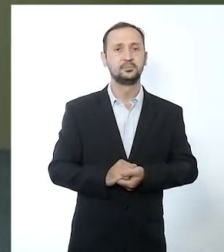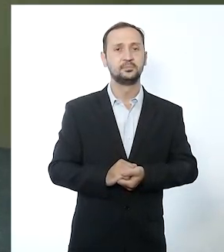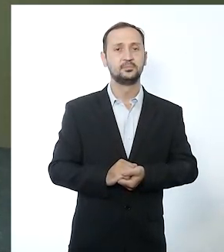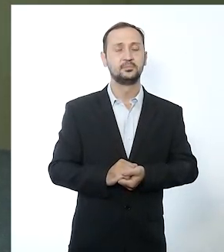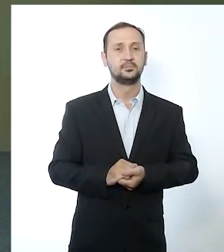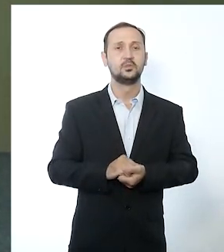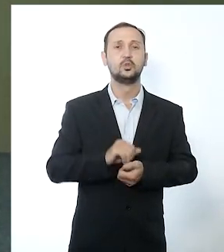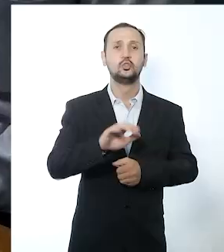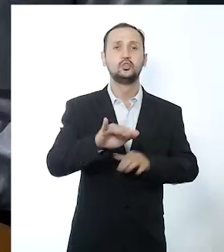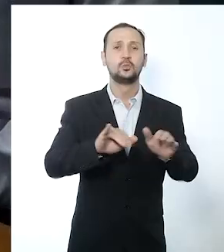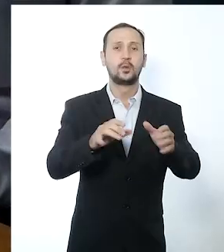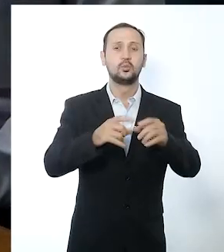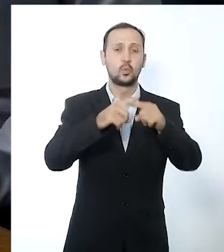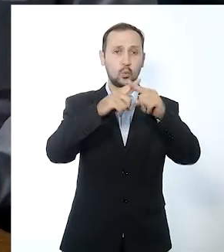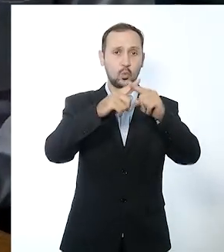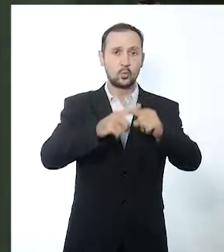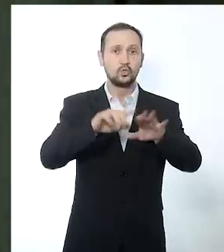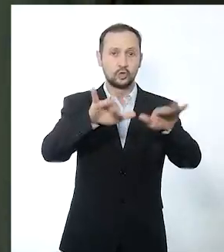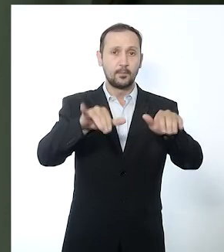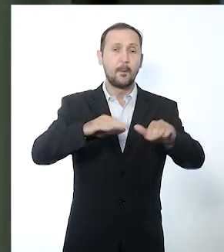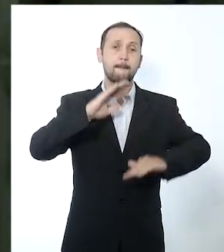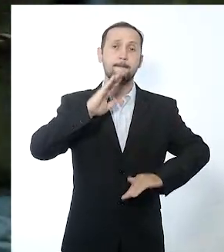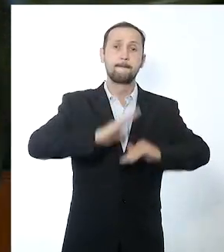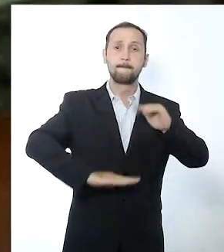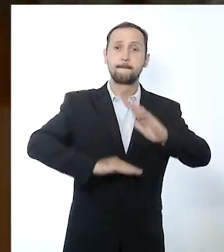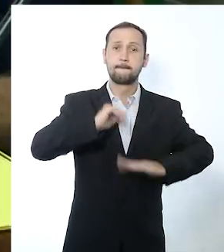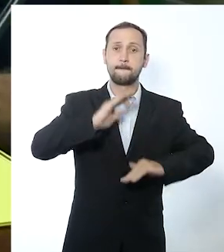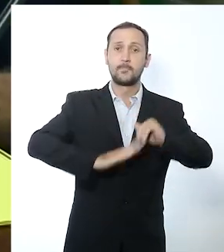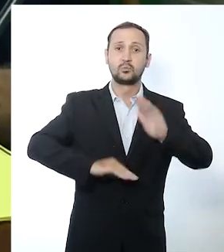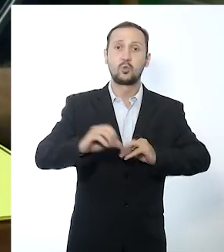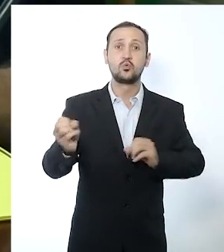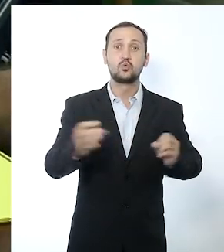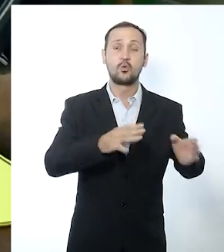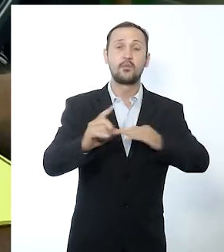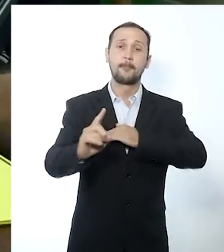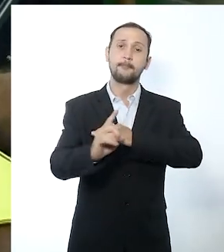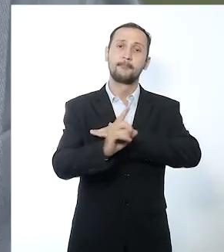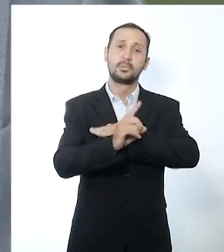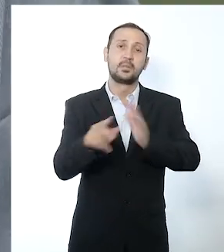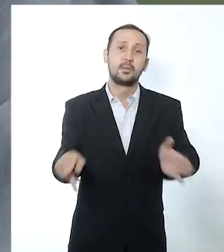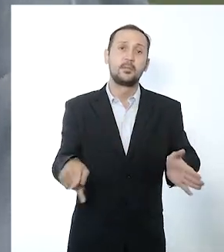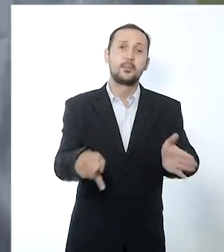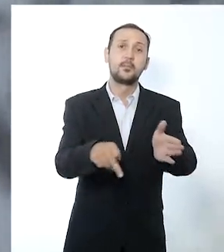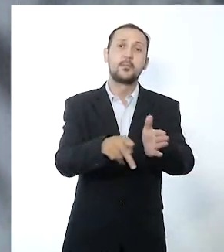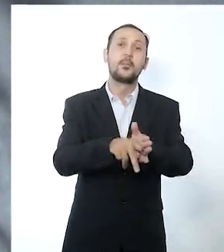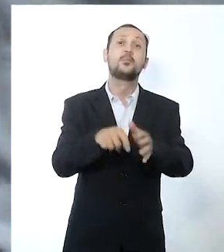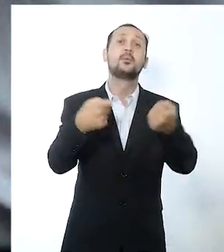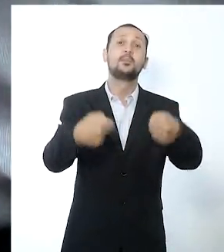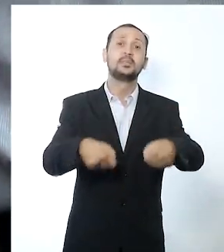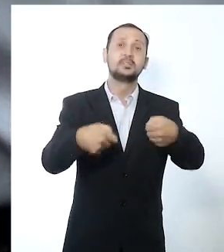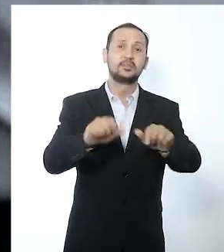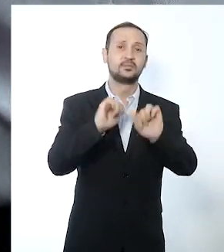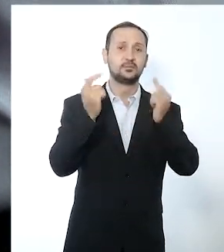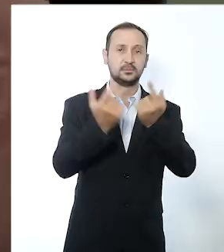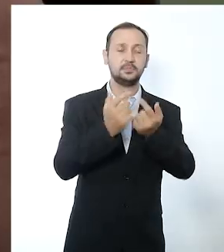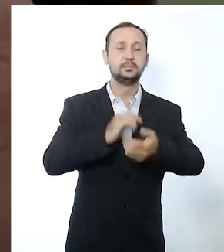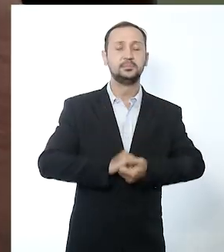Uma nova chamada do concurso trouxe mais servidores para atender às necessidades da Assembleia